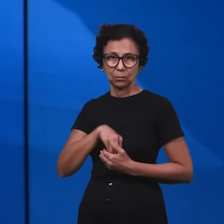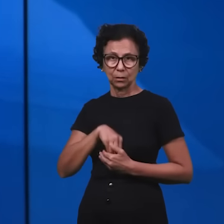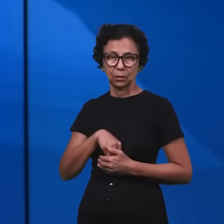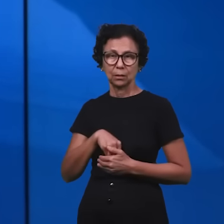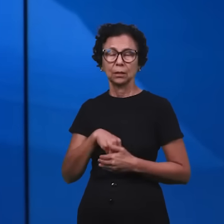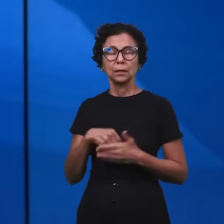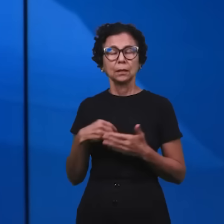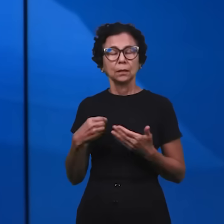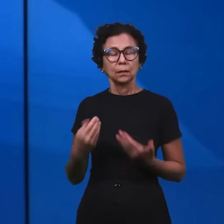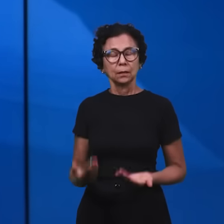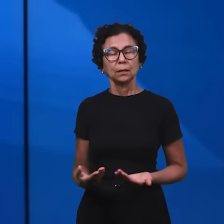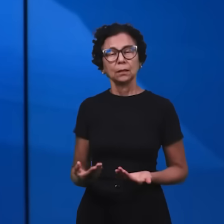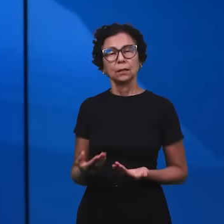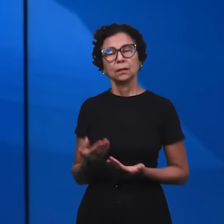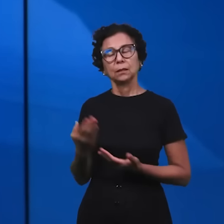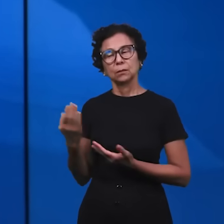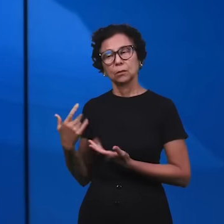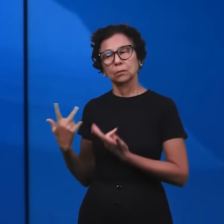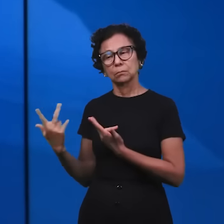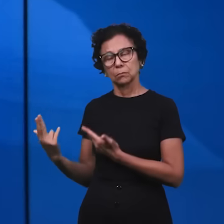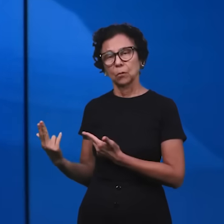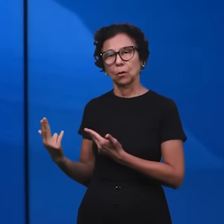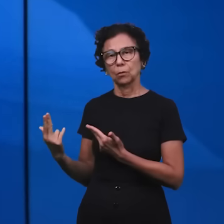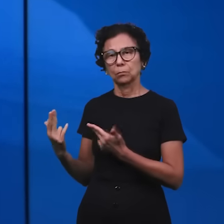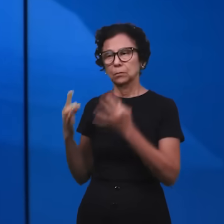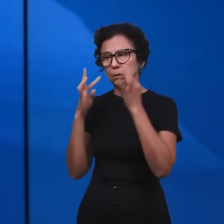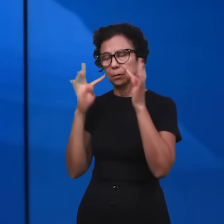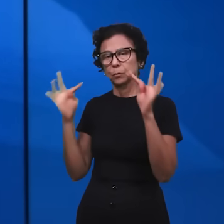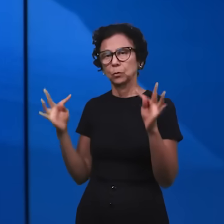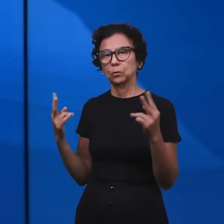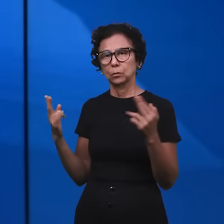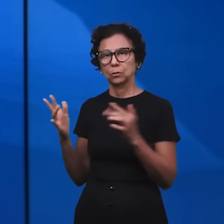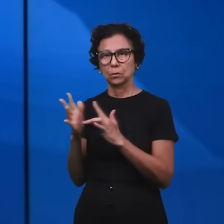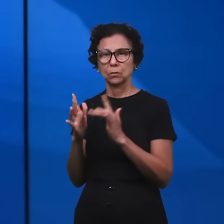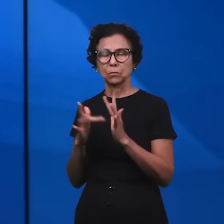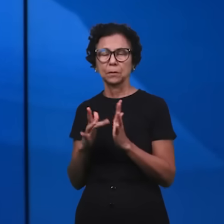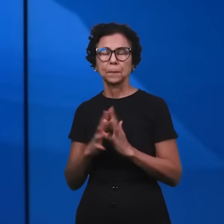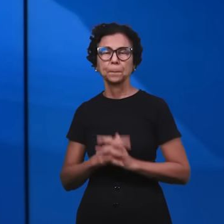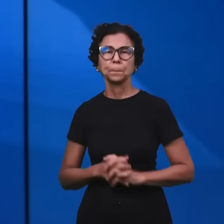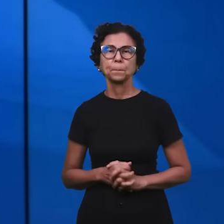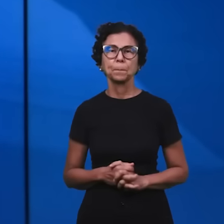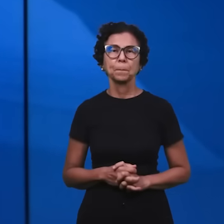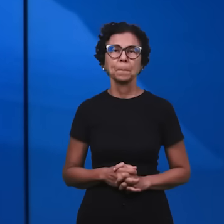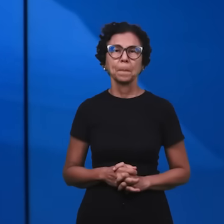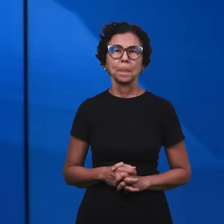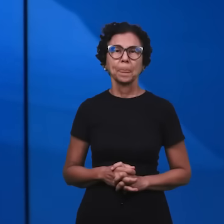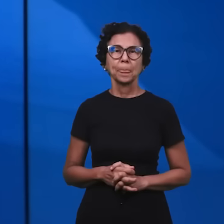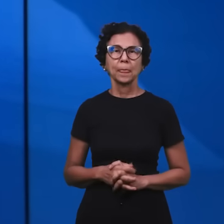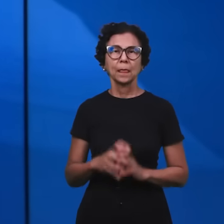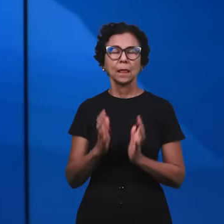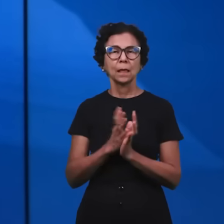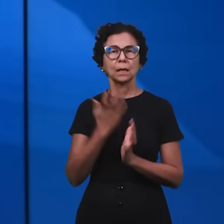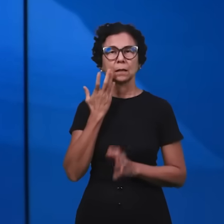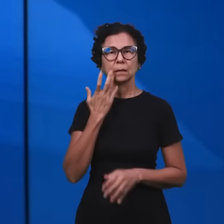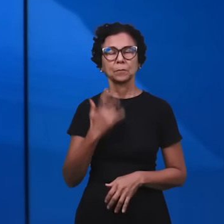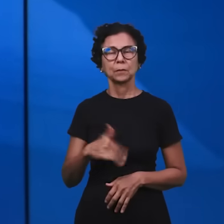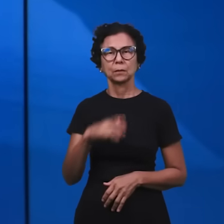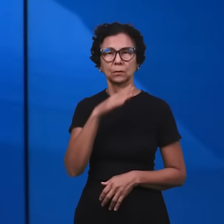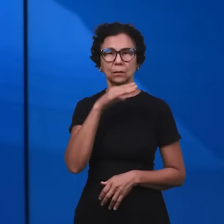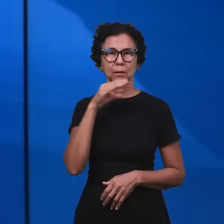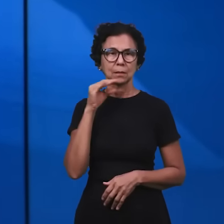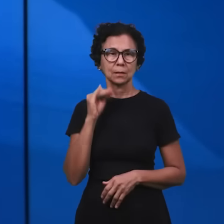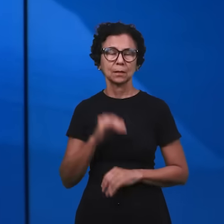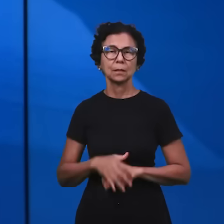vidas. Então ele deu o exemplo para nós podermos fazer a mesma coisa, né? Vamos então agora à pergunta para as crianças intermediárias e